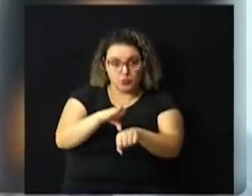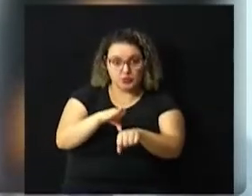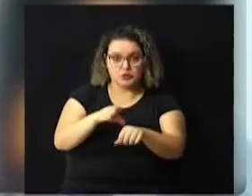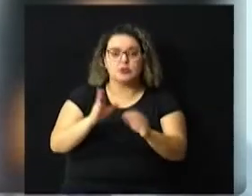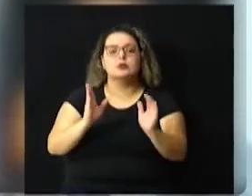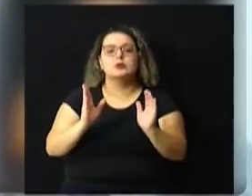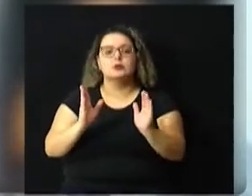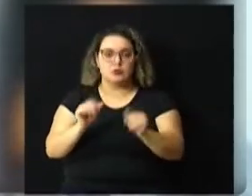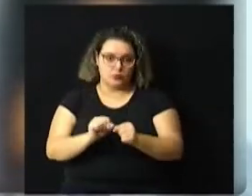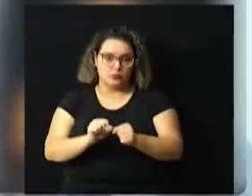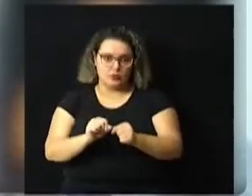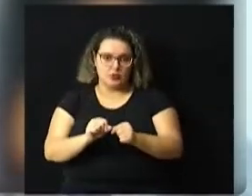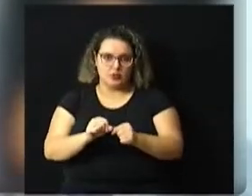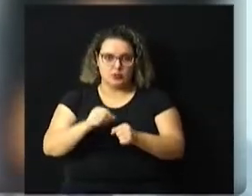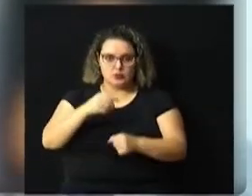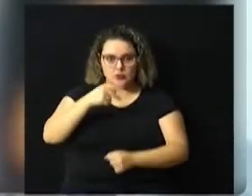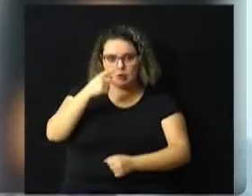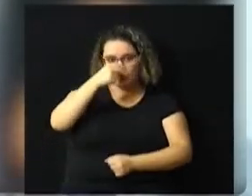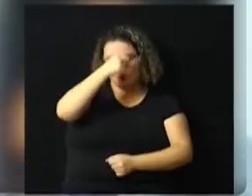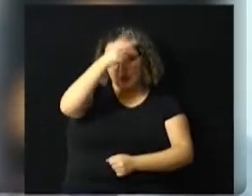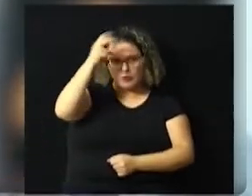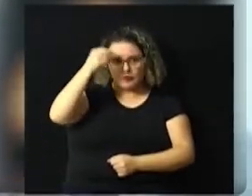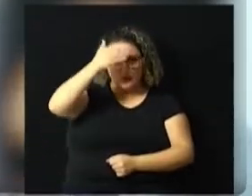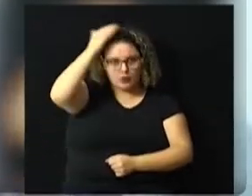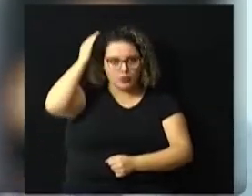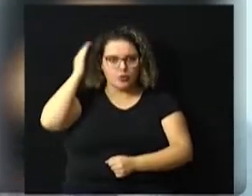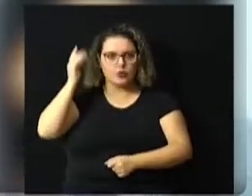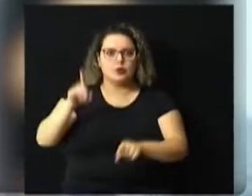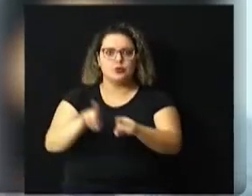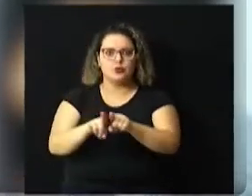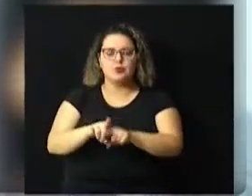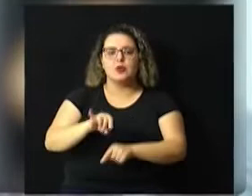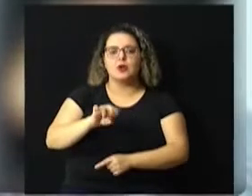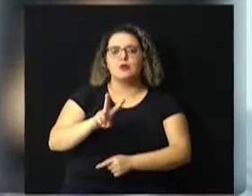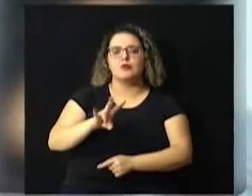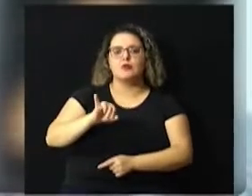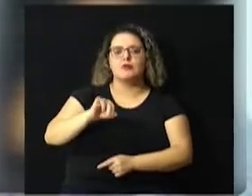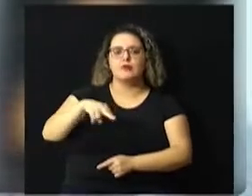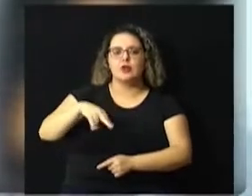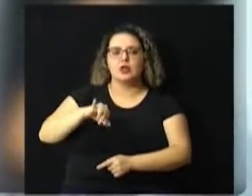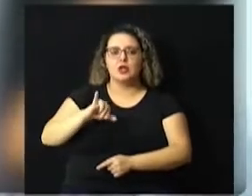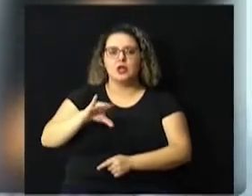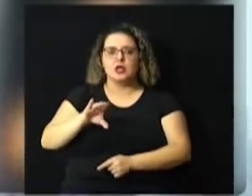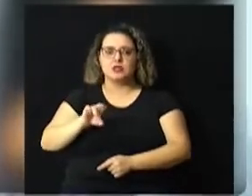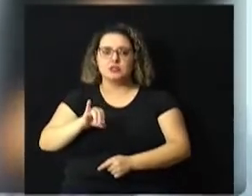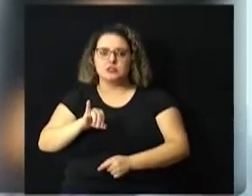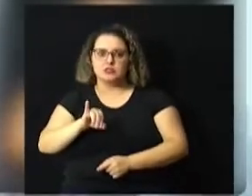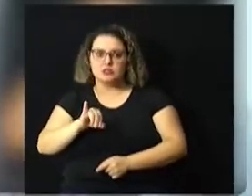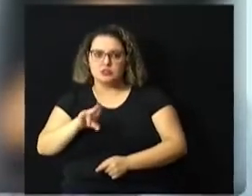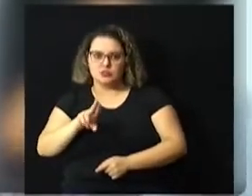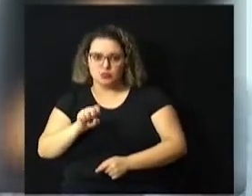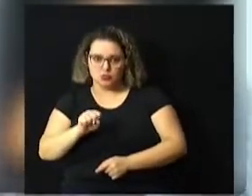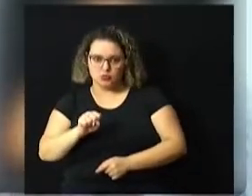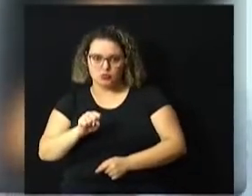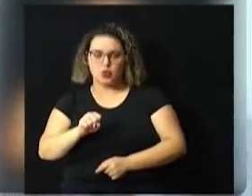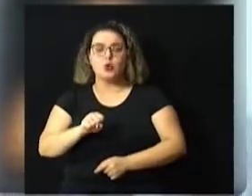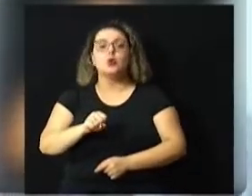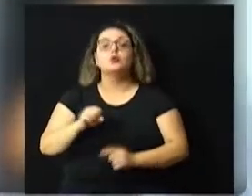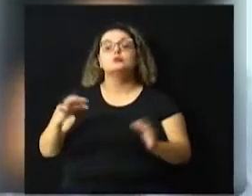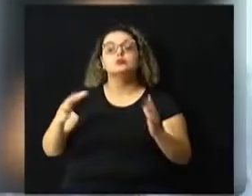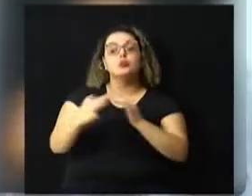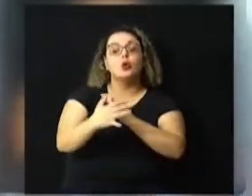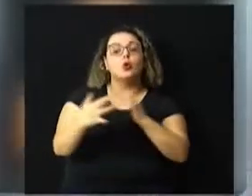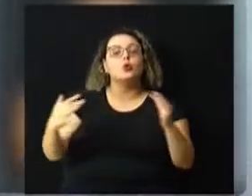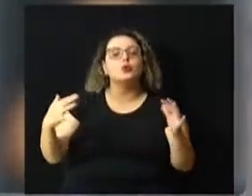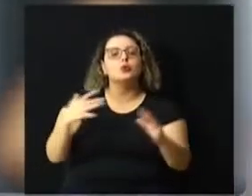que eu fiz ao prefeito Dário e ao presidente da INDEC, Vinícius Riveretti, sobre a mobilidade urbana.